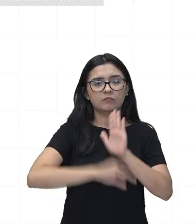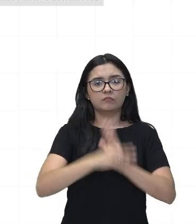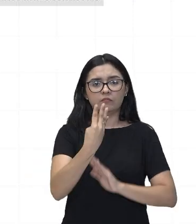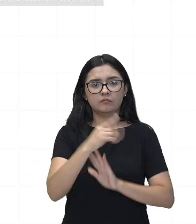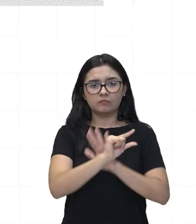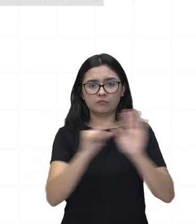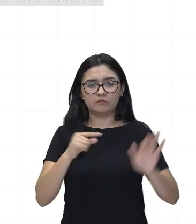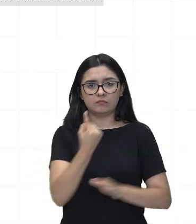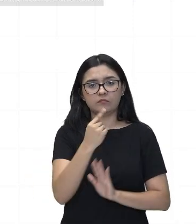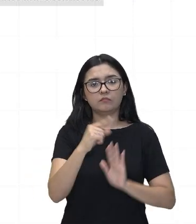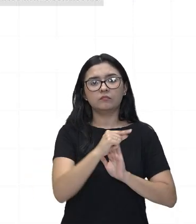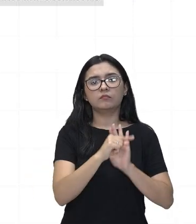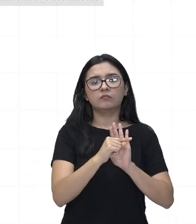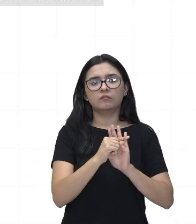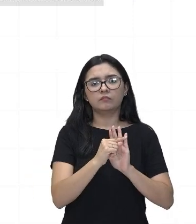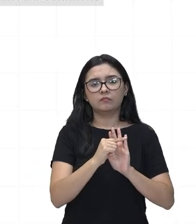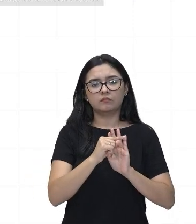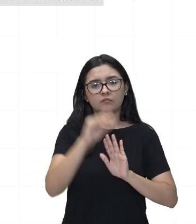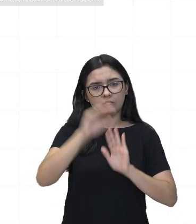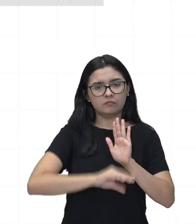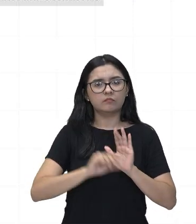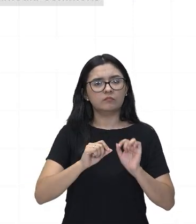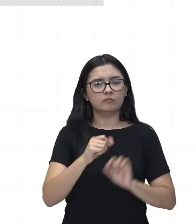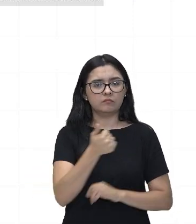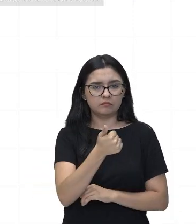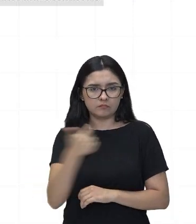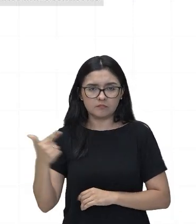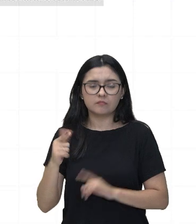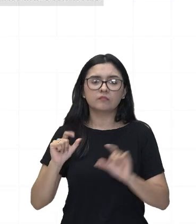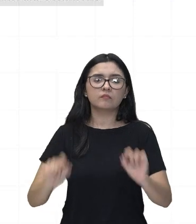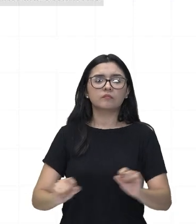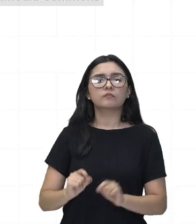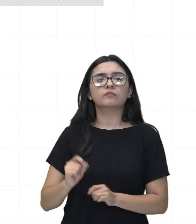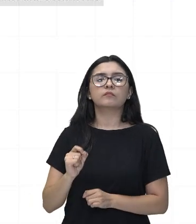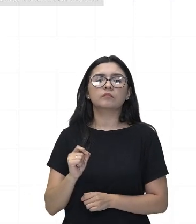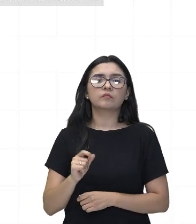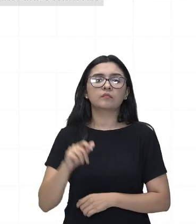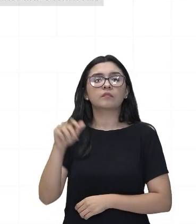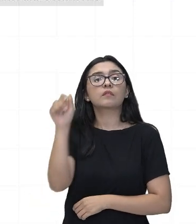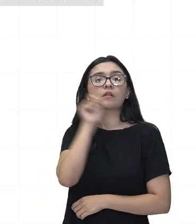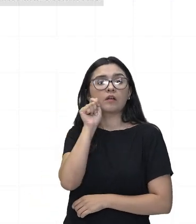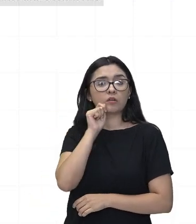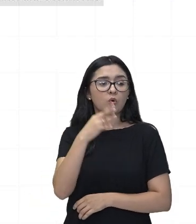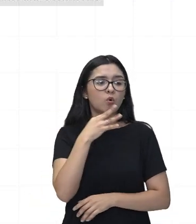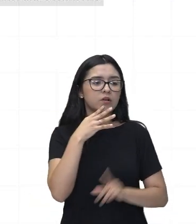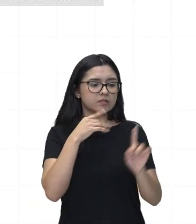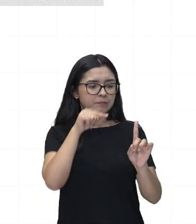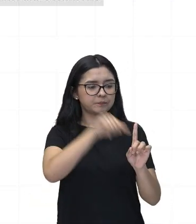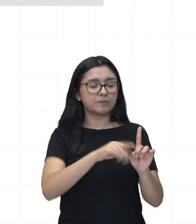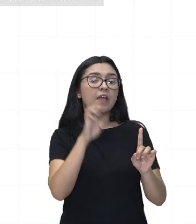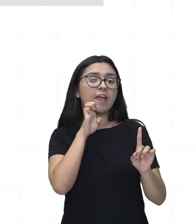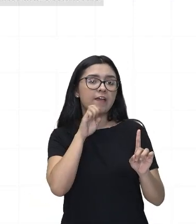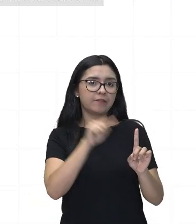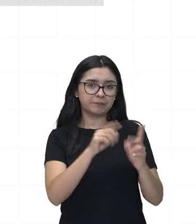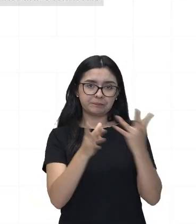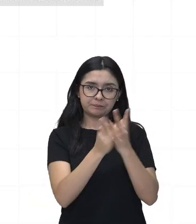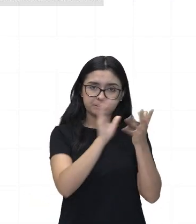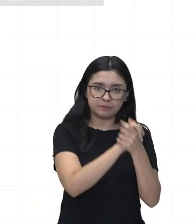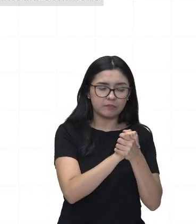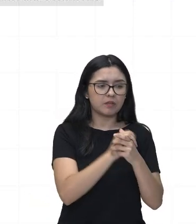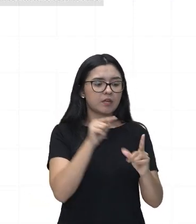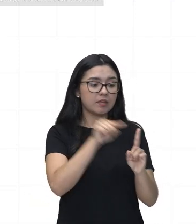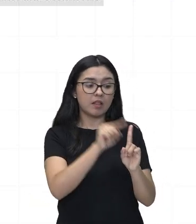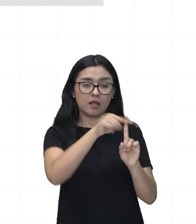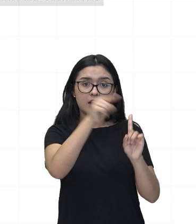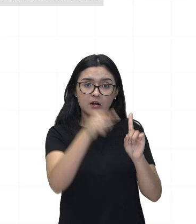4, versículos de 1 a 12. Adão conheceu Eva, sua mulher, e ela